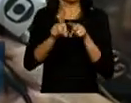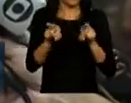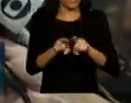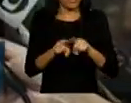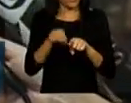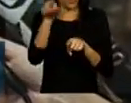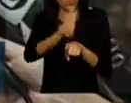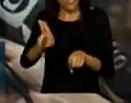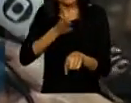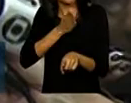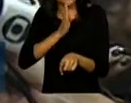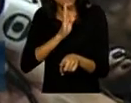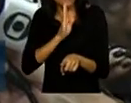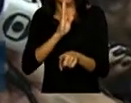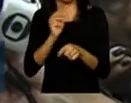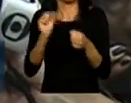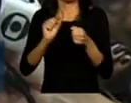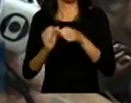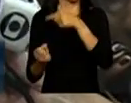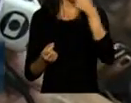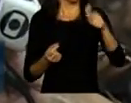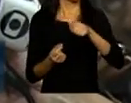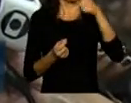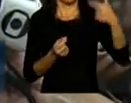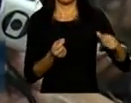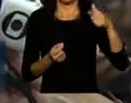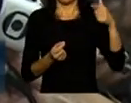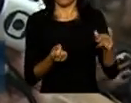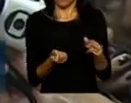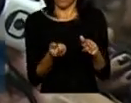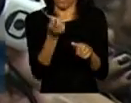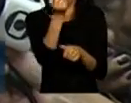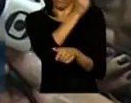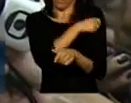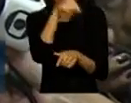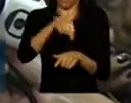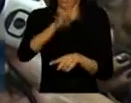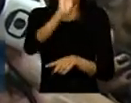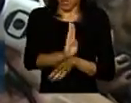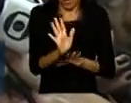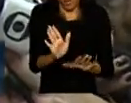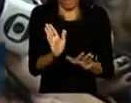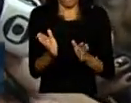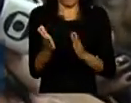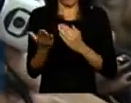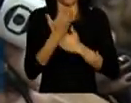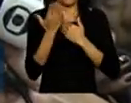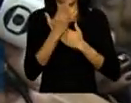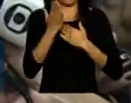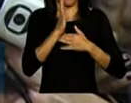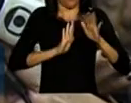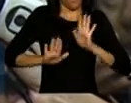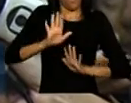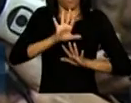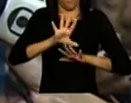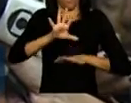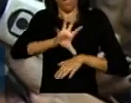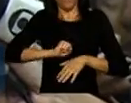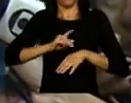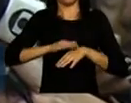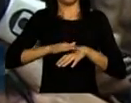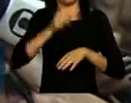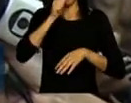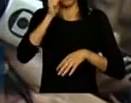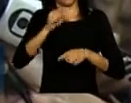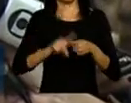também essa tecnologia para produzir vacinas contra outras doenças no Brasil então além de proteger as mulheres economia para as famílias nós